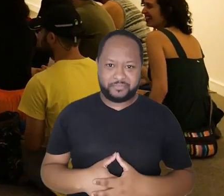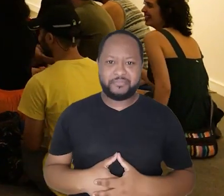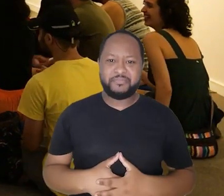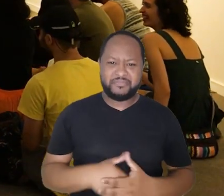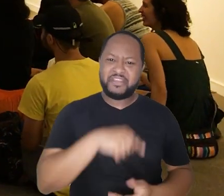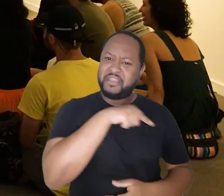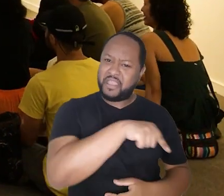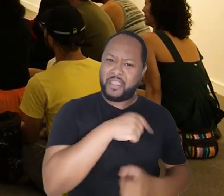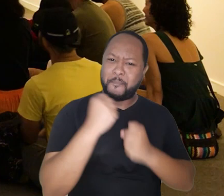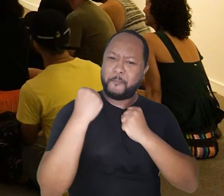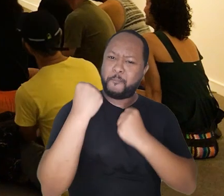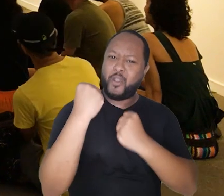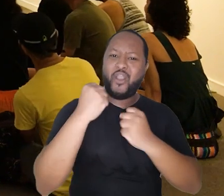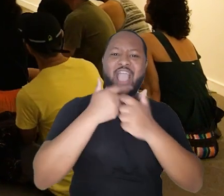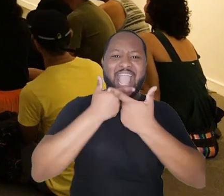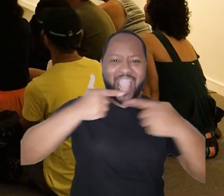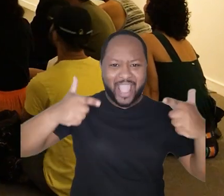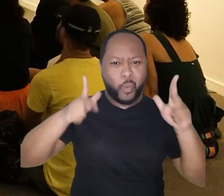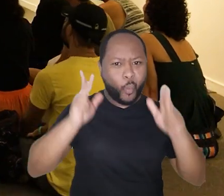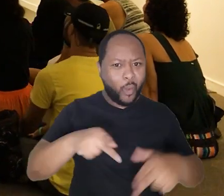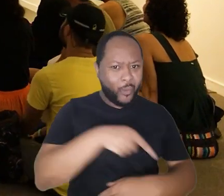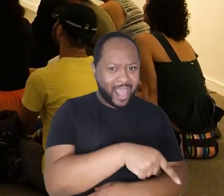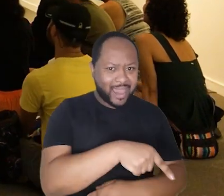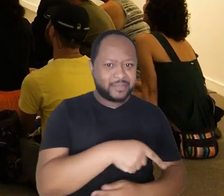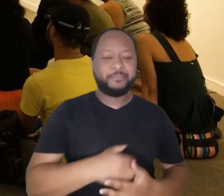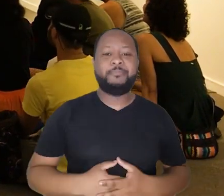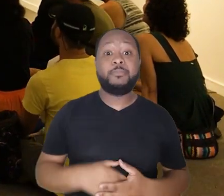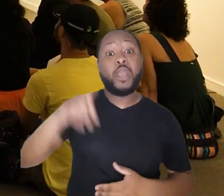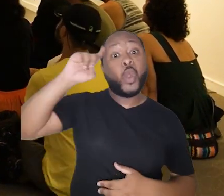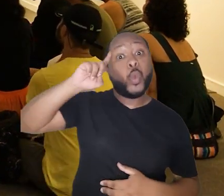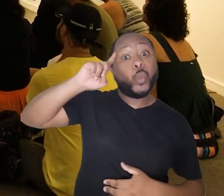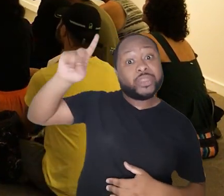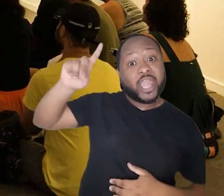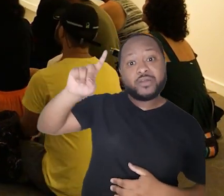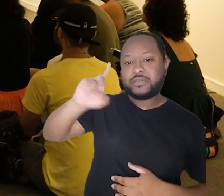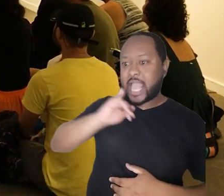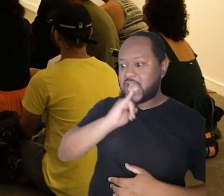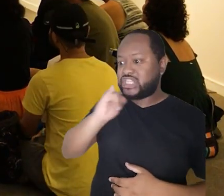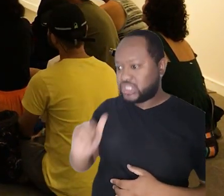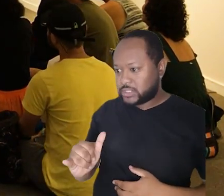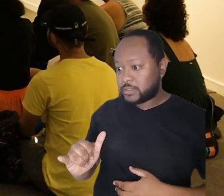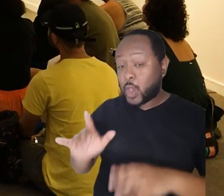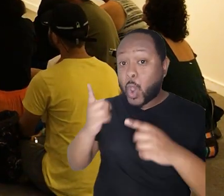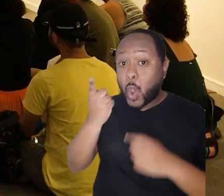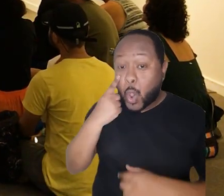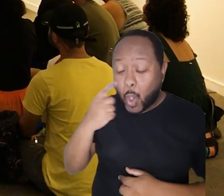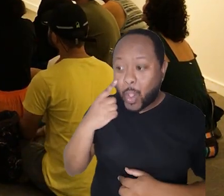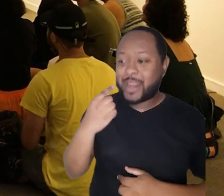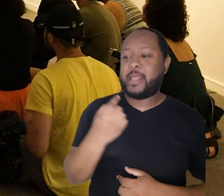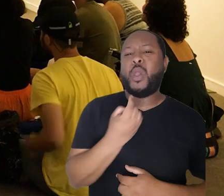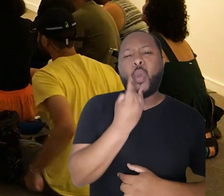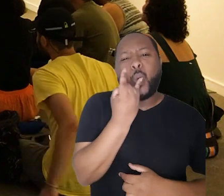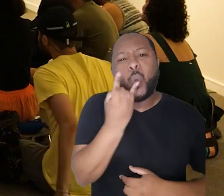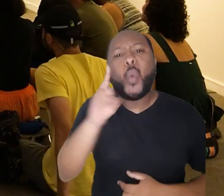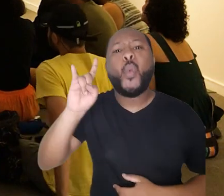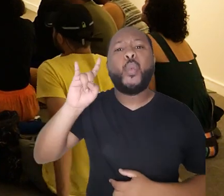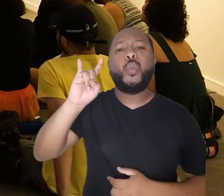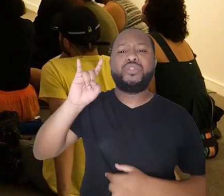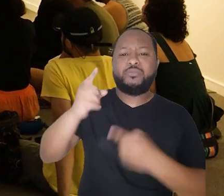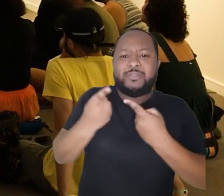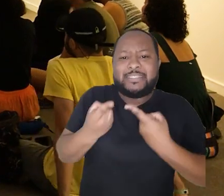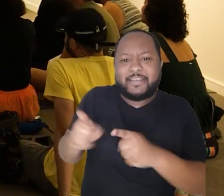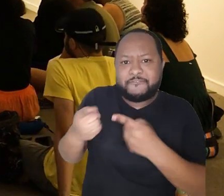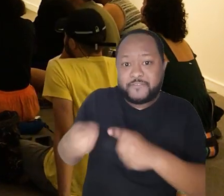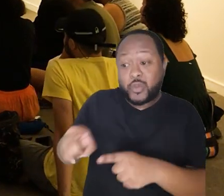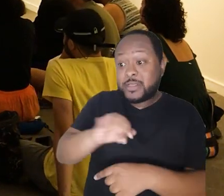Foi essa potência. E aí, o deus Niame disse, Anansi, vou te dar um terceiro e último desafio. E